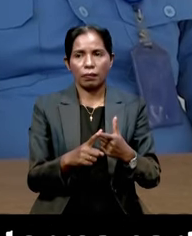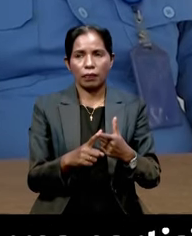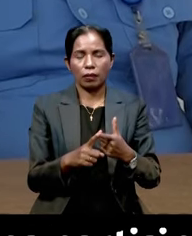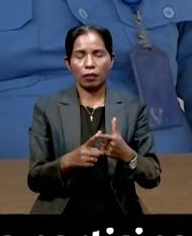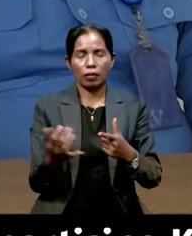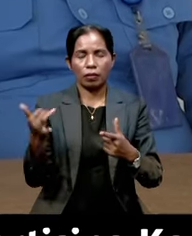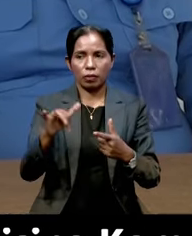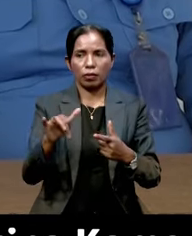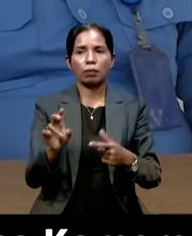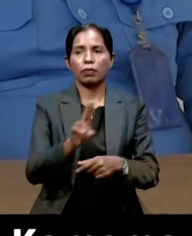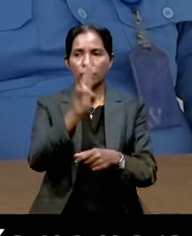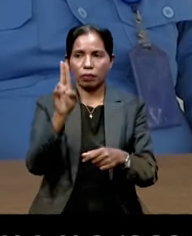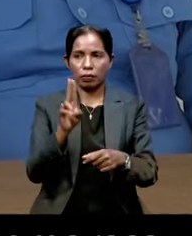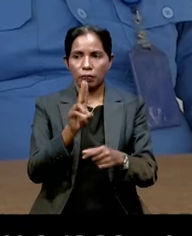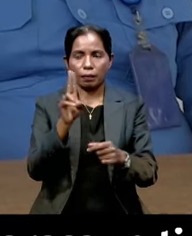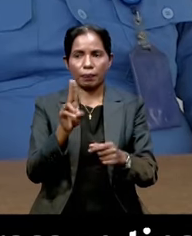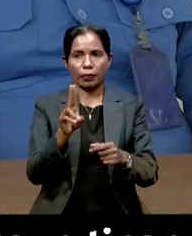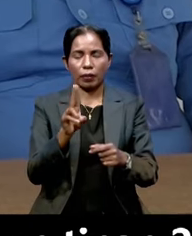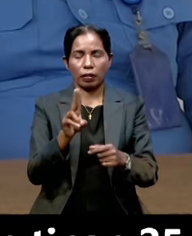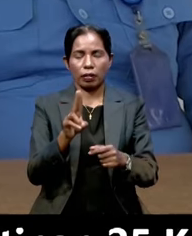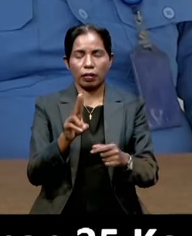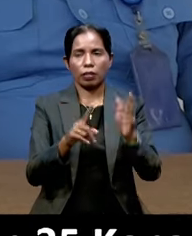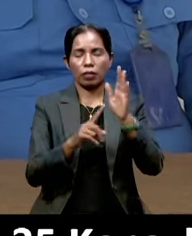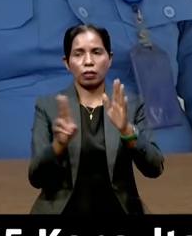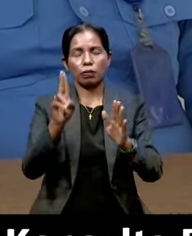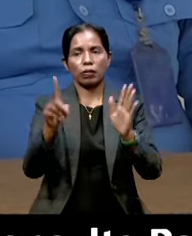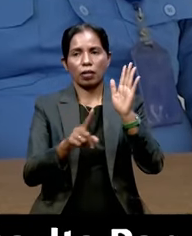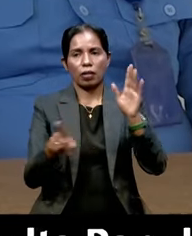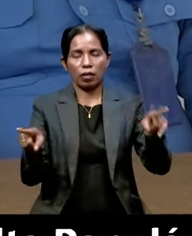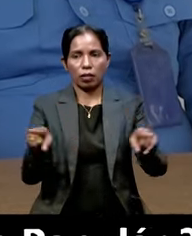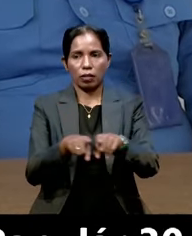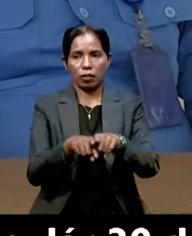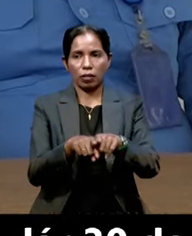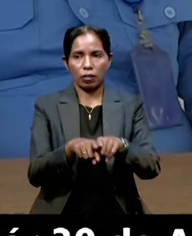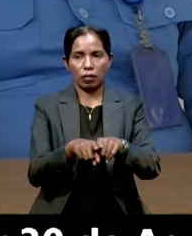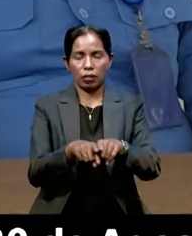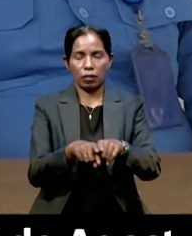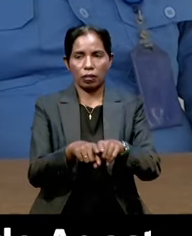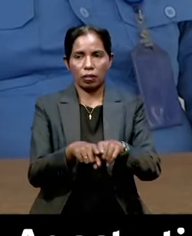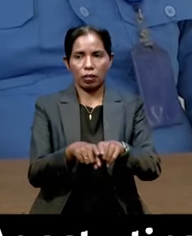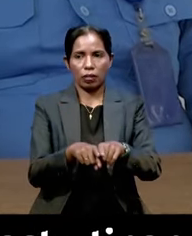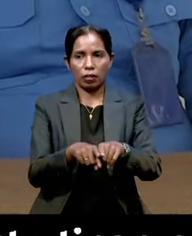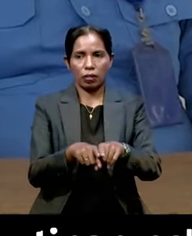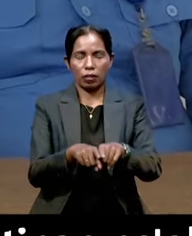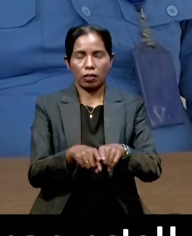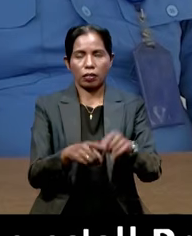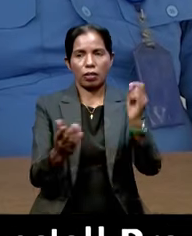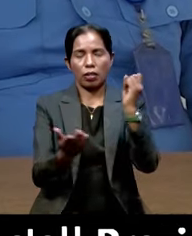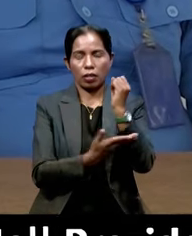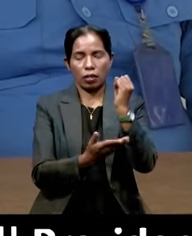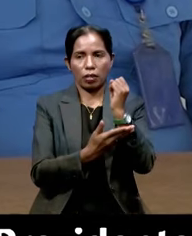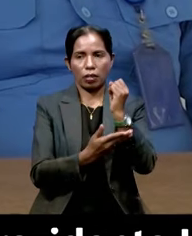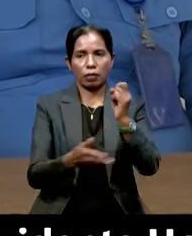siramos uza iha evidence balu nebe mak sira uza hanesan ai balok ne para hudi